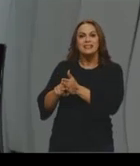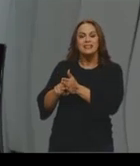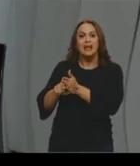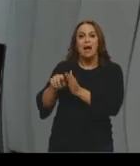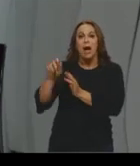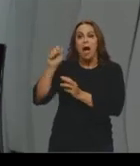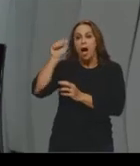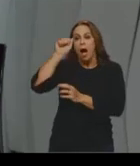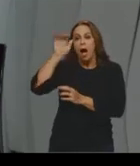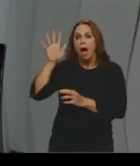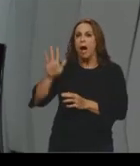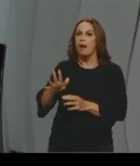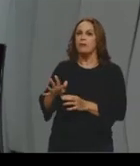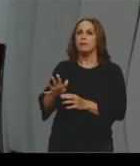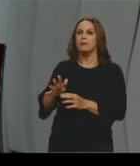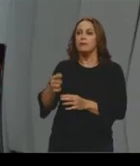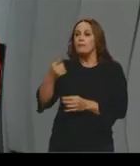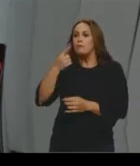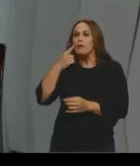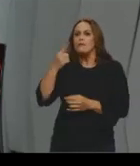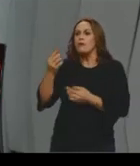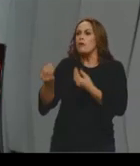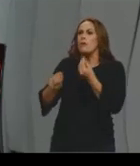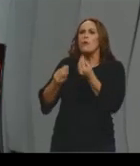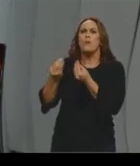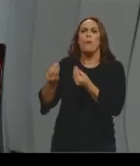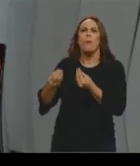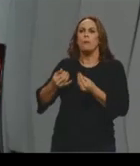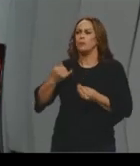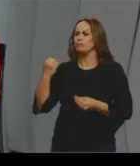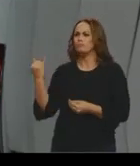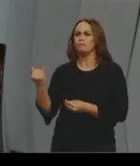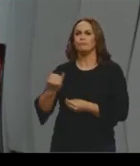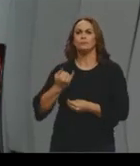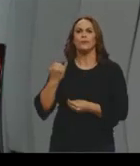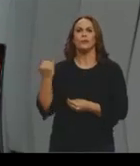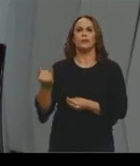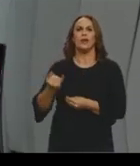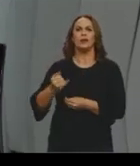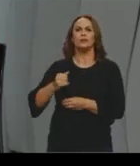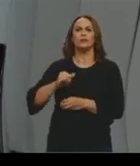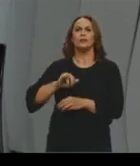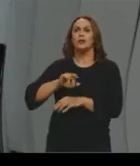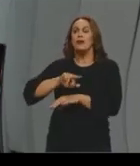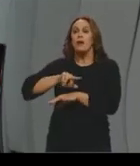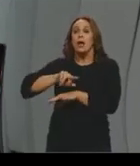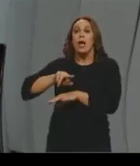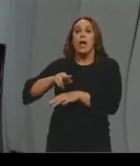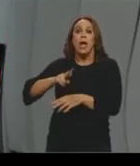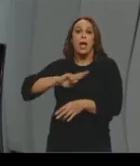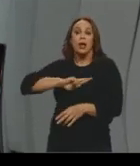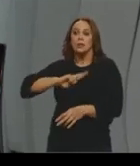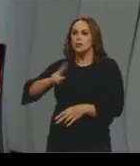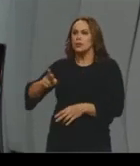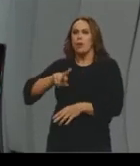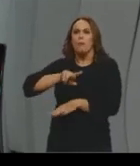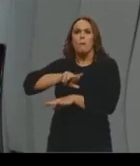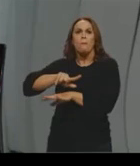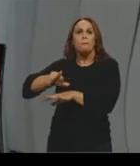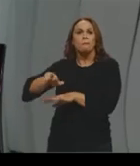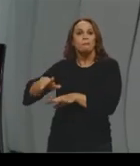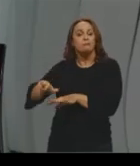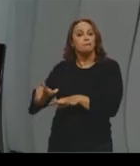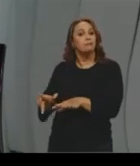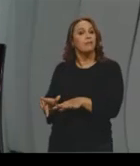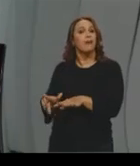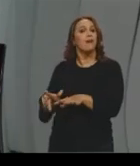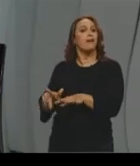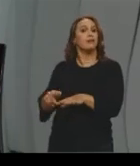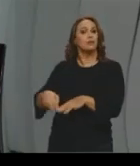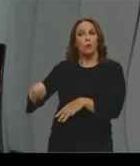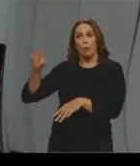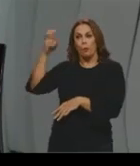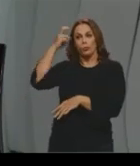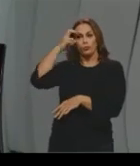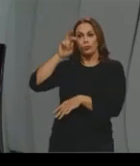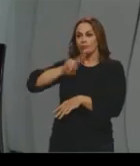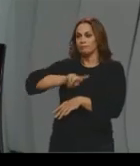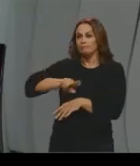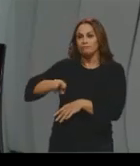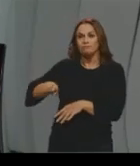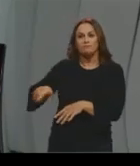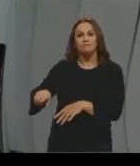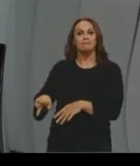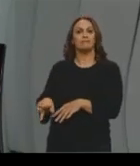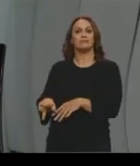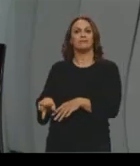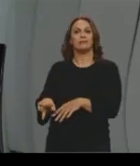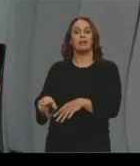aí com as variadas religiões que nós podemos encontrar, nós podemos entender coisas básicas, como eu comentei na aula, que parece